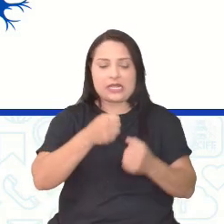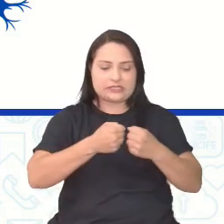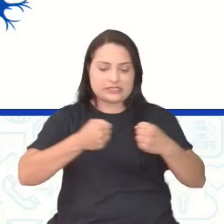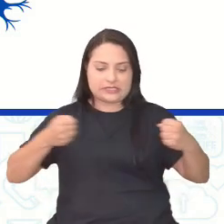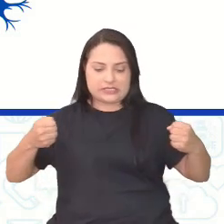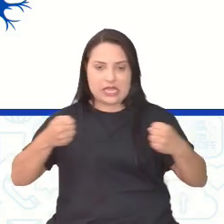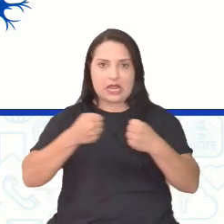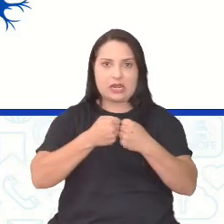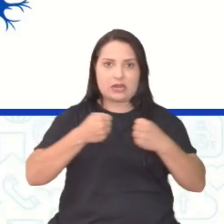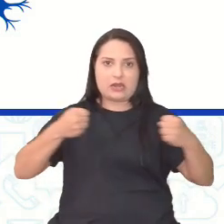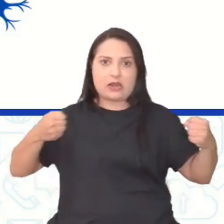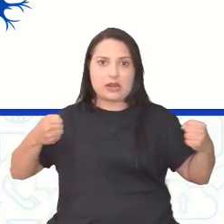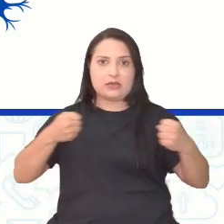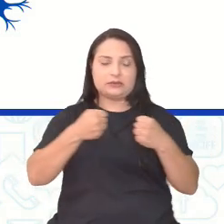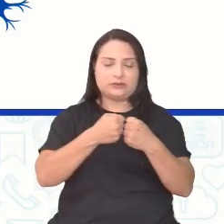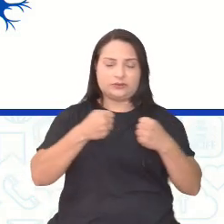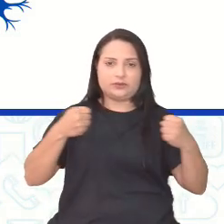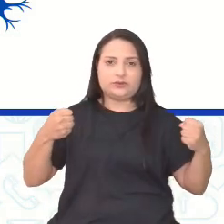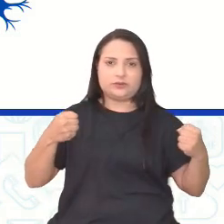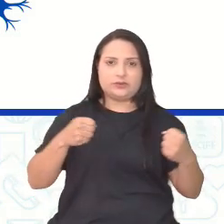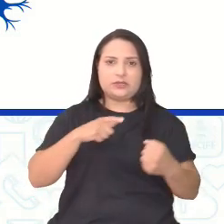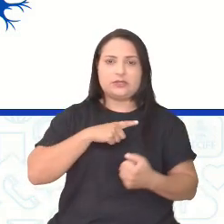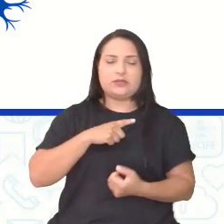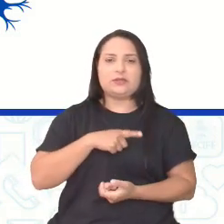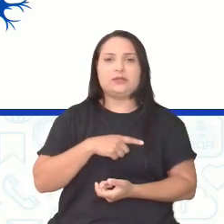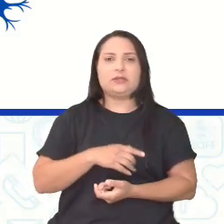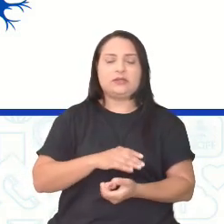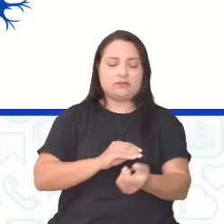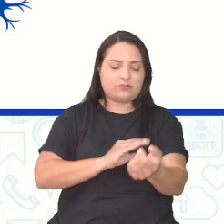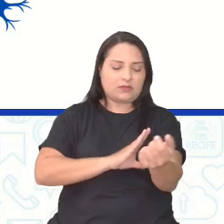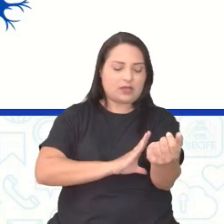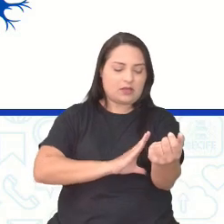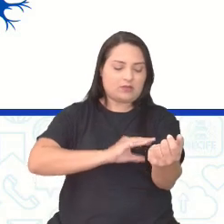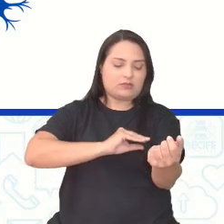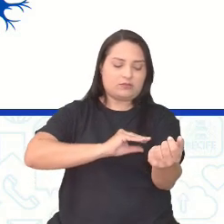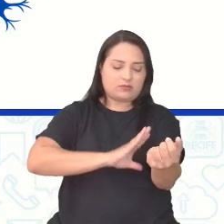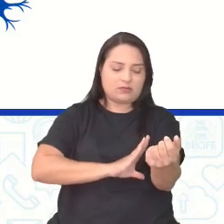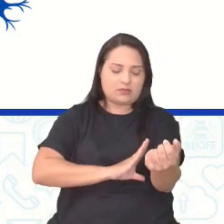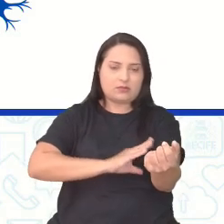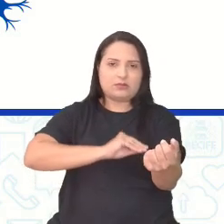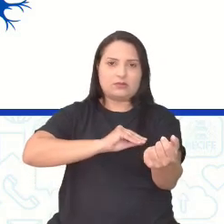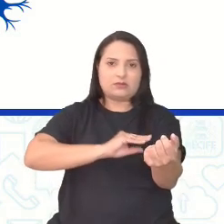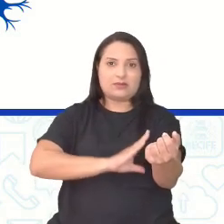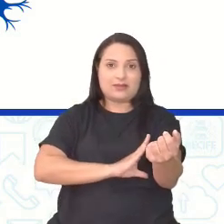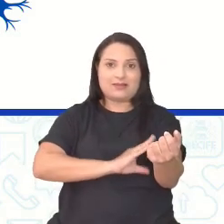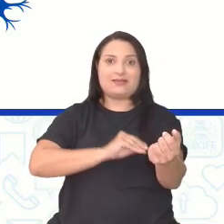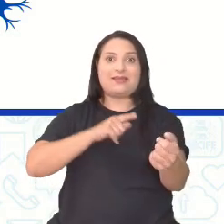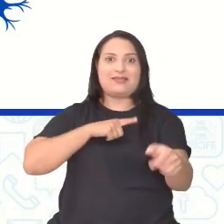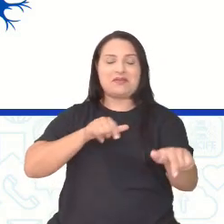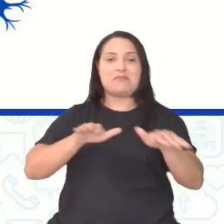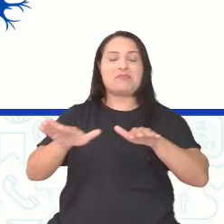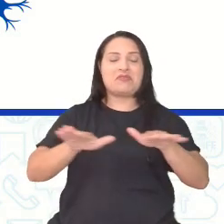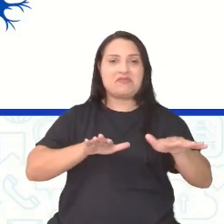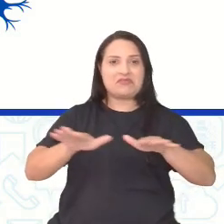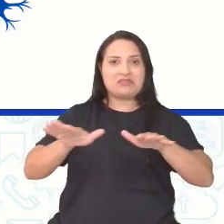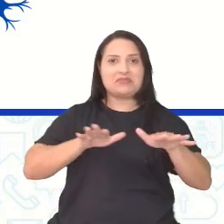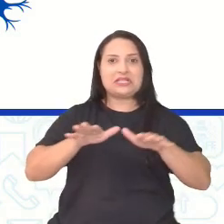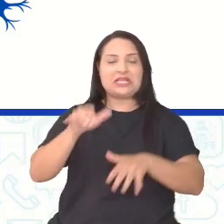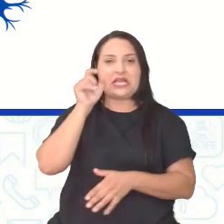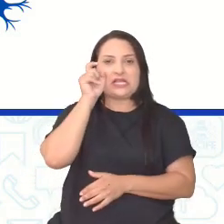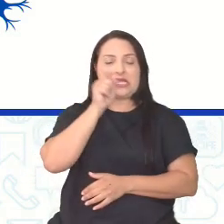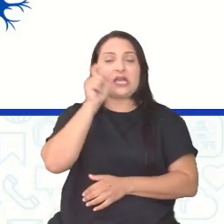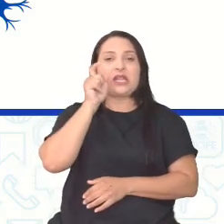E à medida que esses elásticos contraem, né, e se estendem, a gente vai ter aí alguns movimentos. É bem